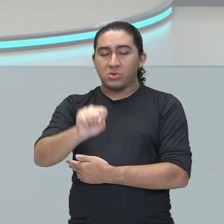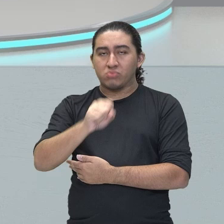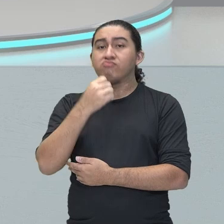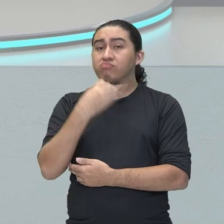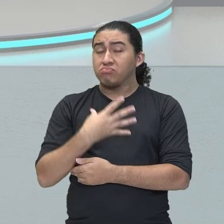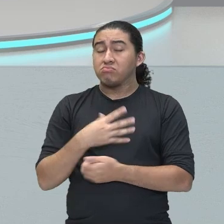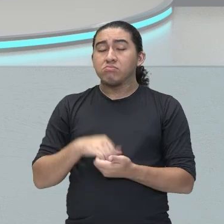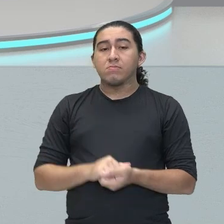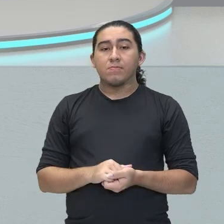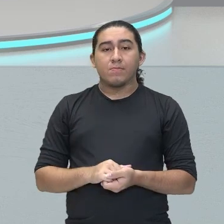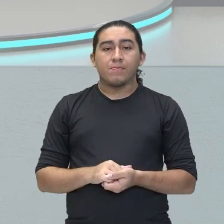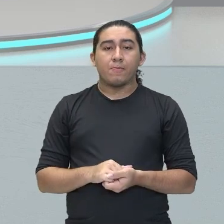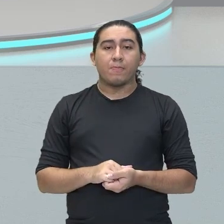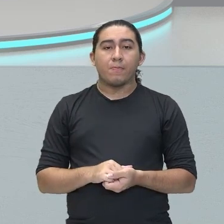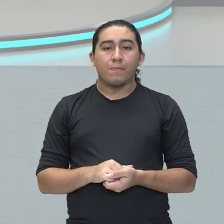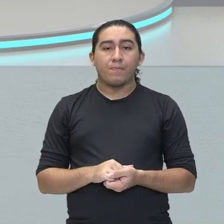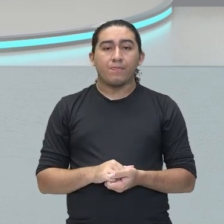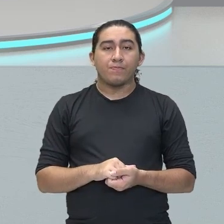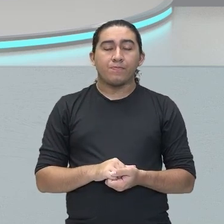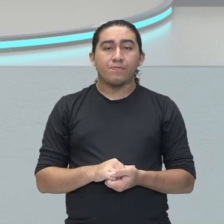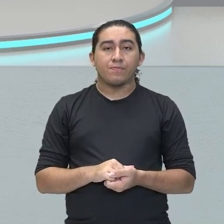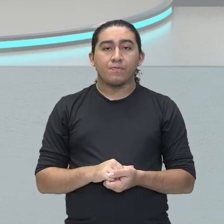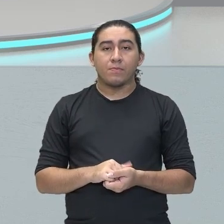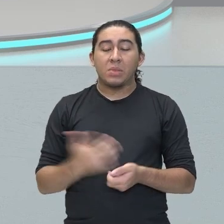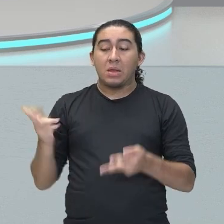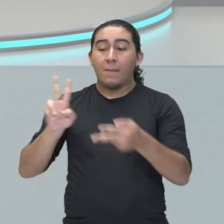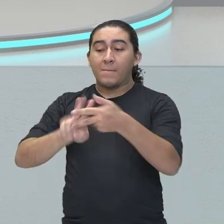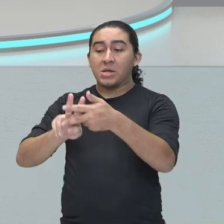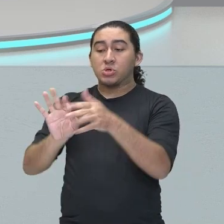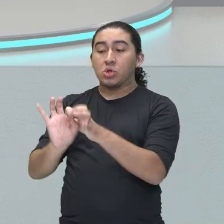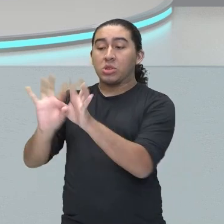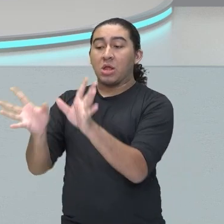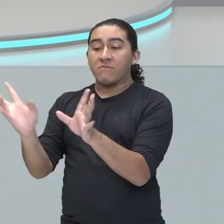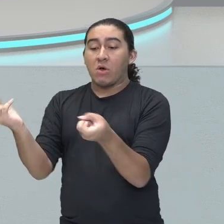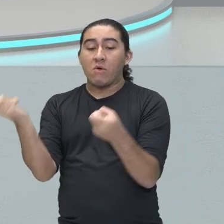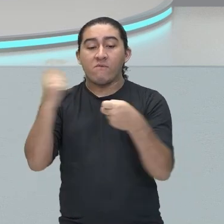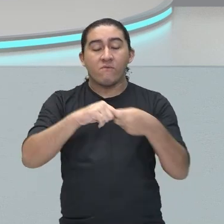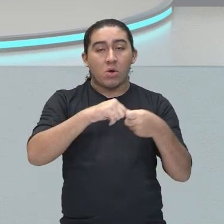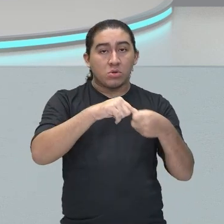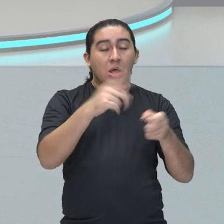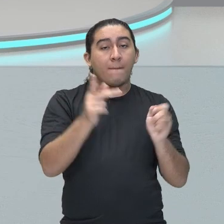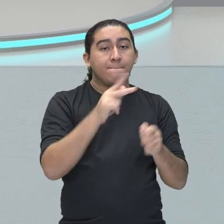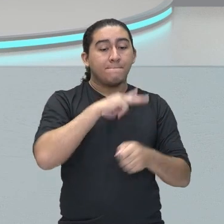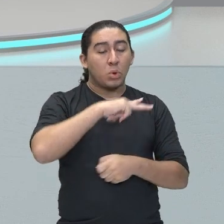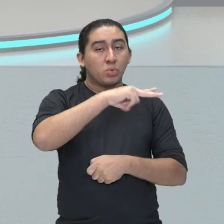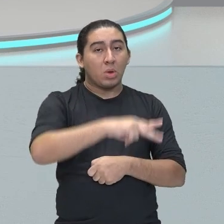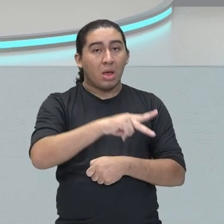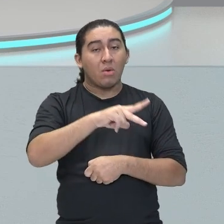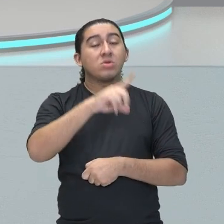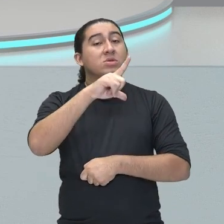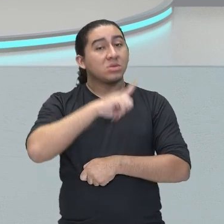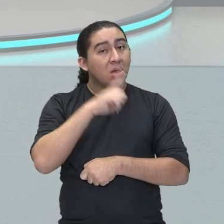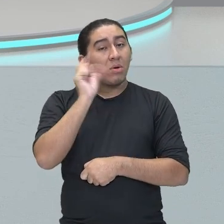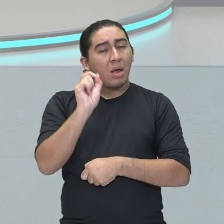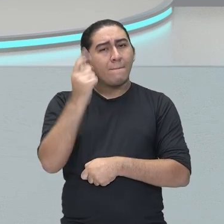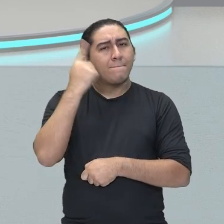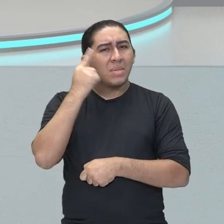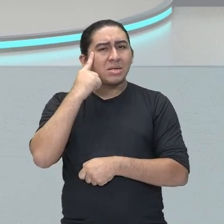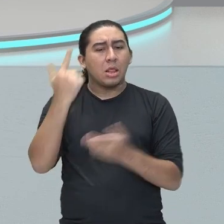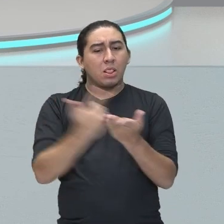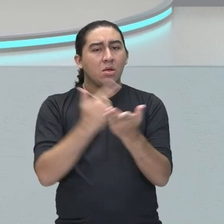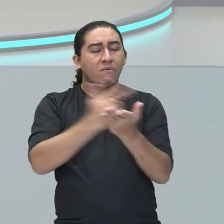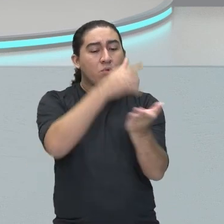bom. Quando retornou a Portugal, resolveu publicar sua obra. Autor do